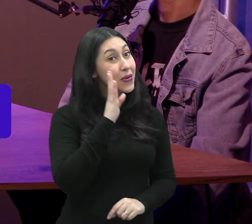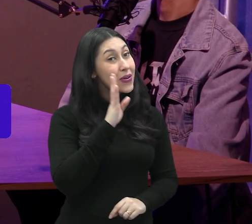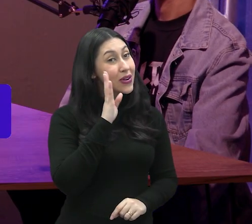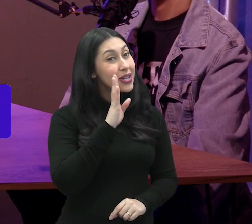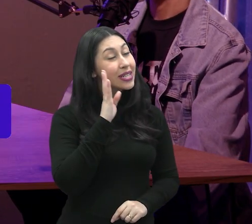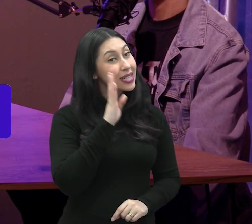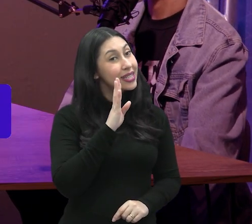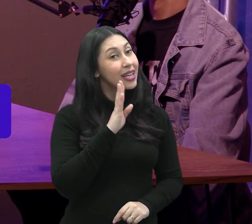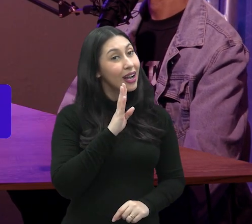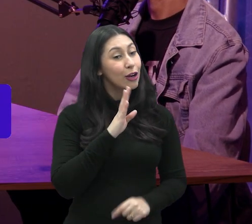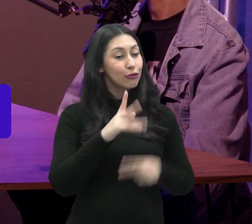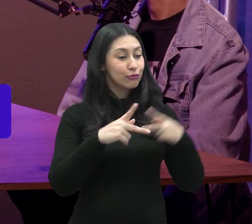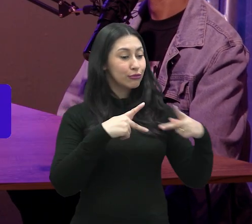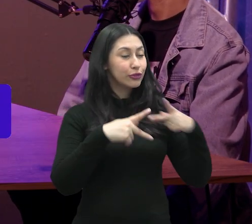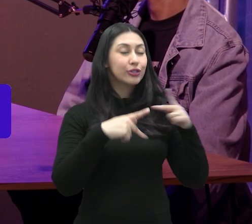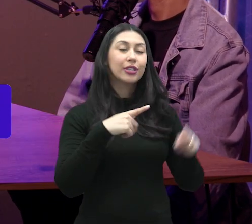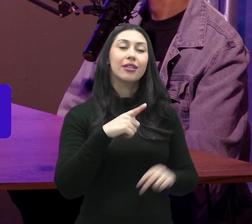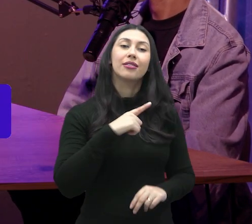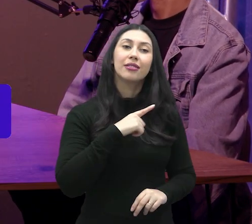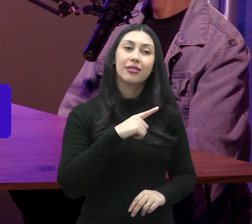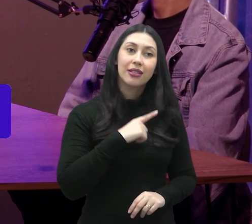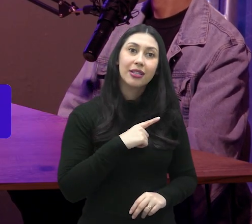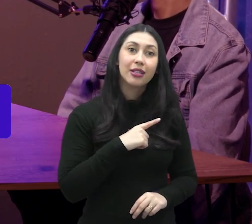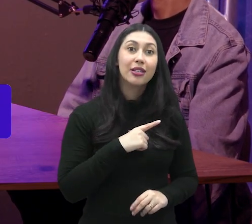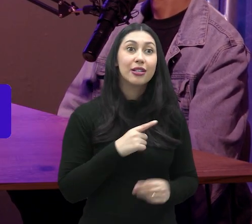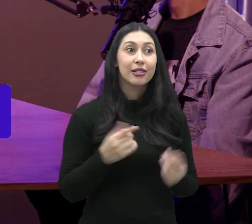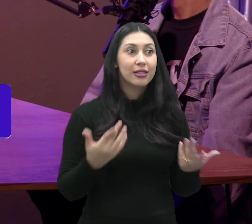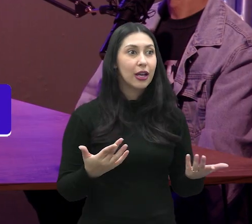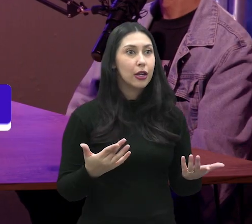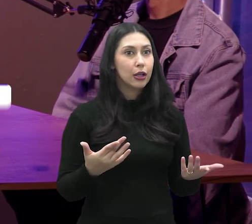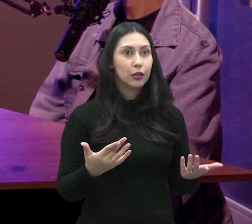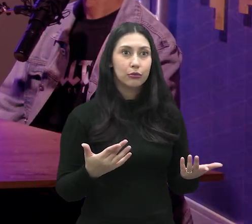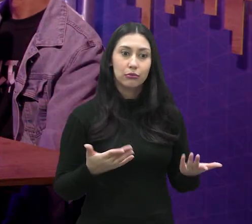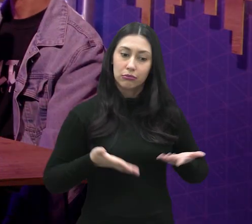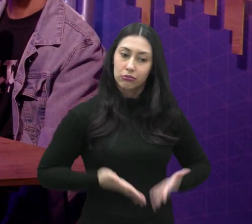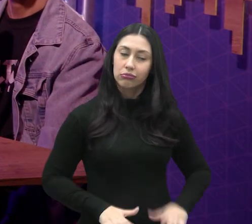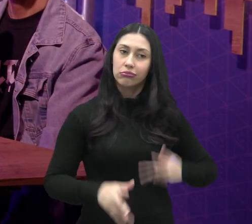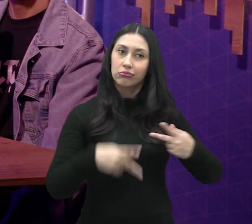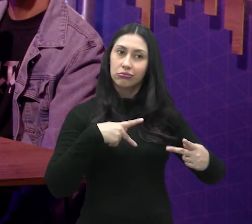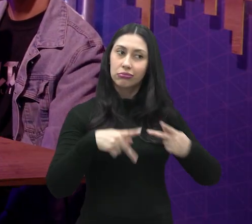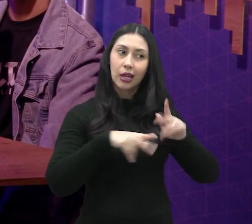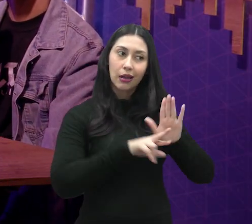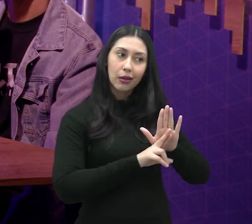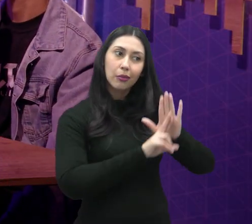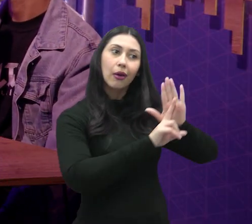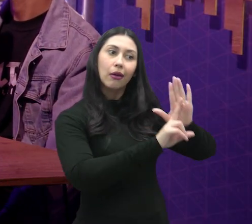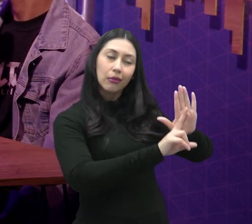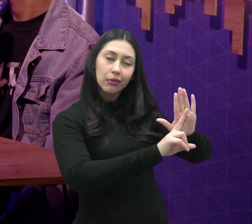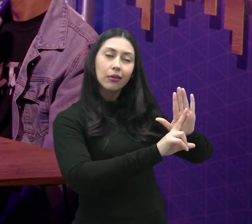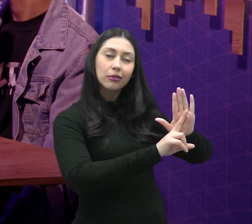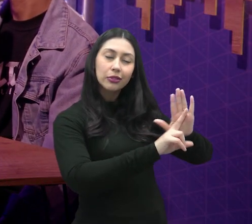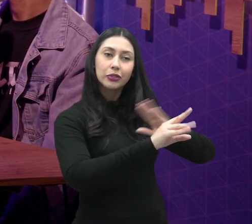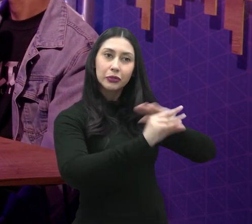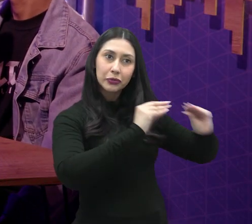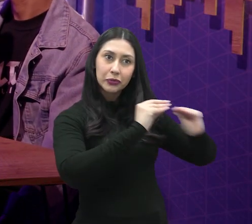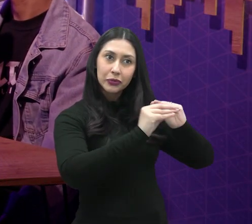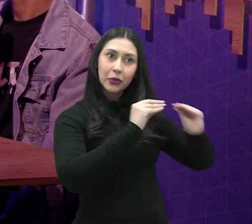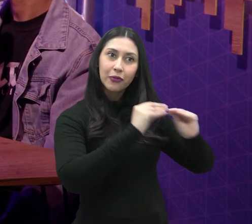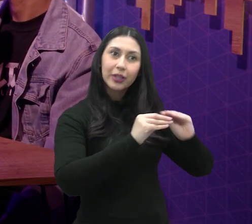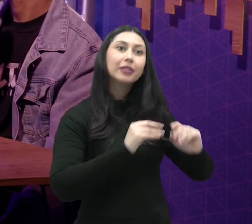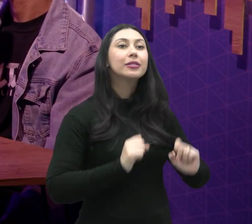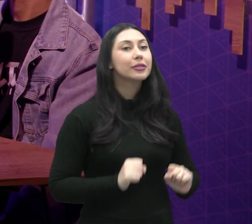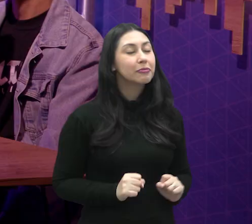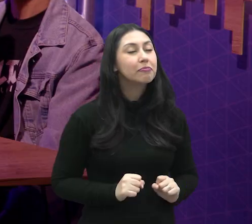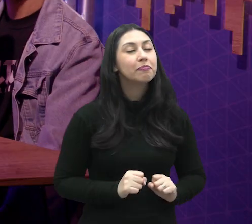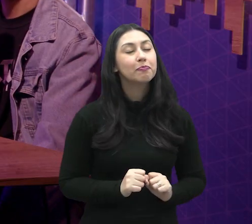que legal, né? Para a cidade ter, então, essa... uma joseense, né? Representando aí nas novelas e nas